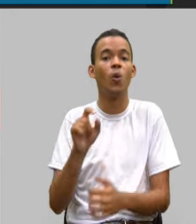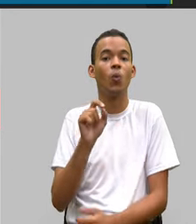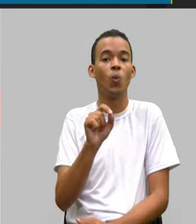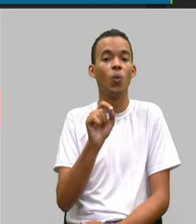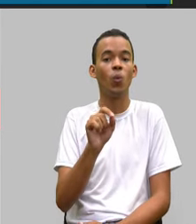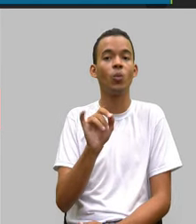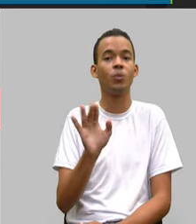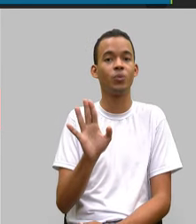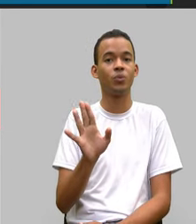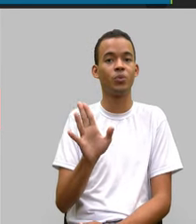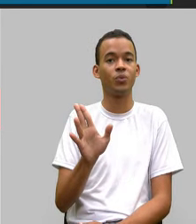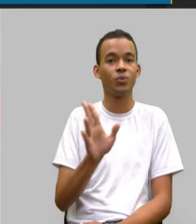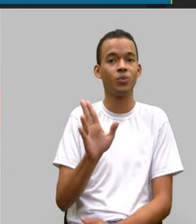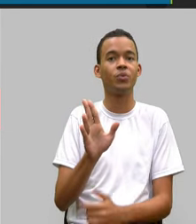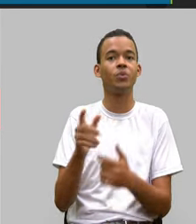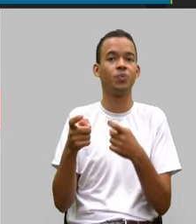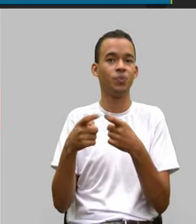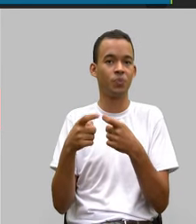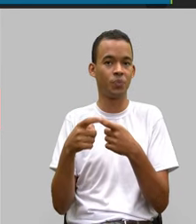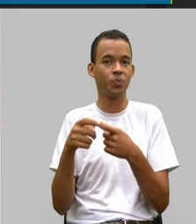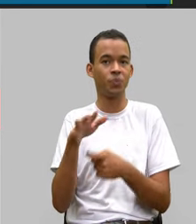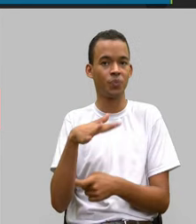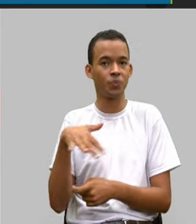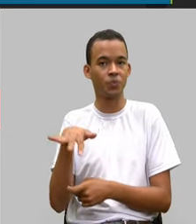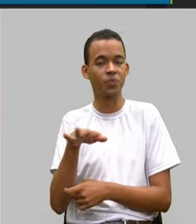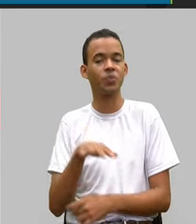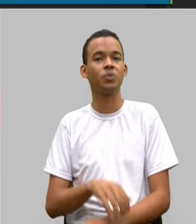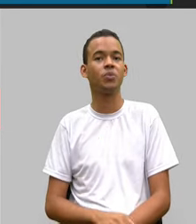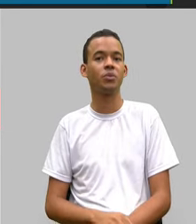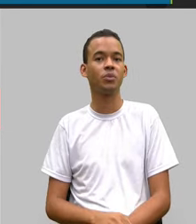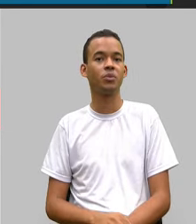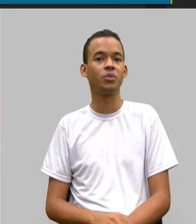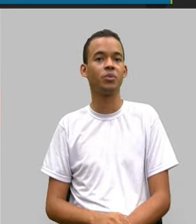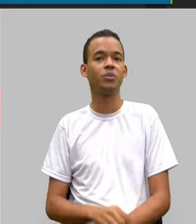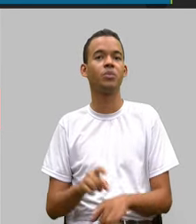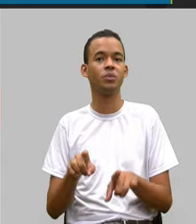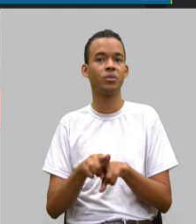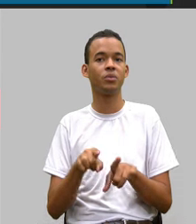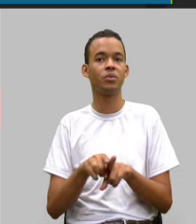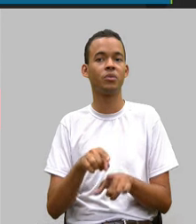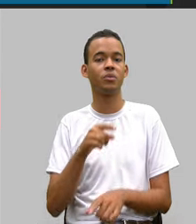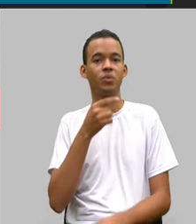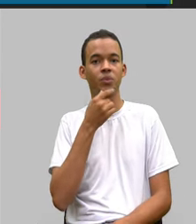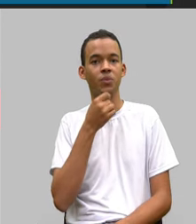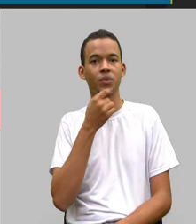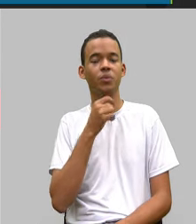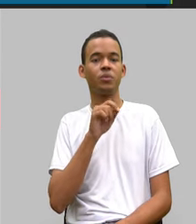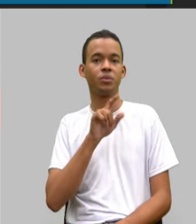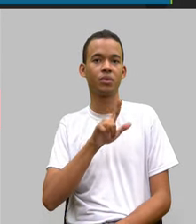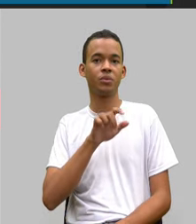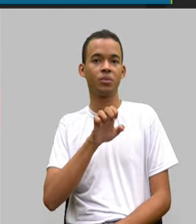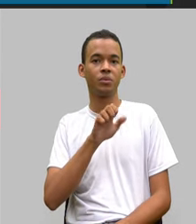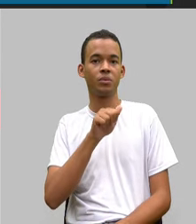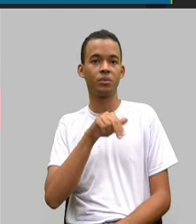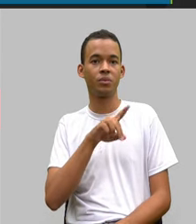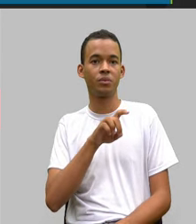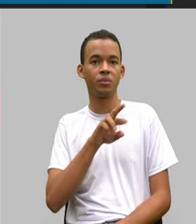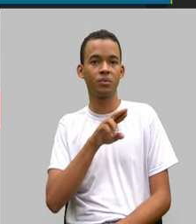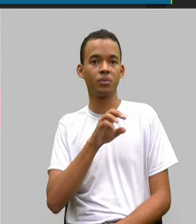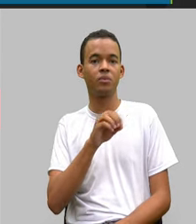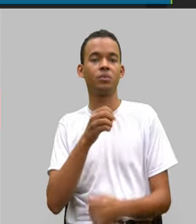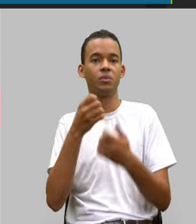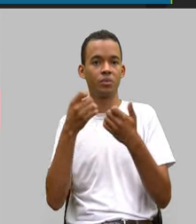e eh bom o resto o Dr Leandro já falou né eu não não vou me estender mais